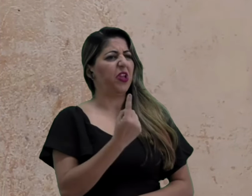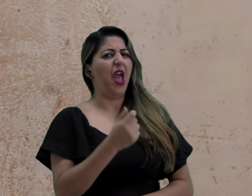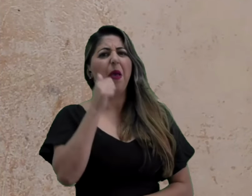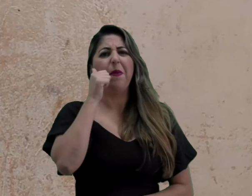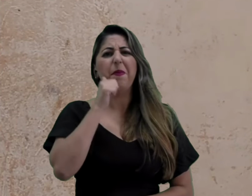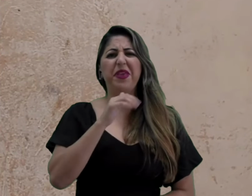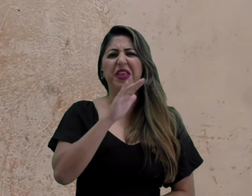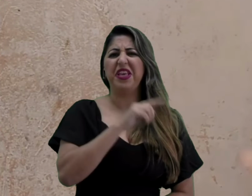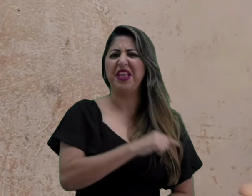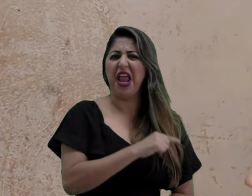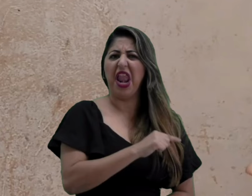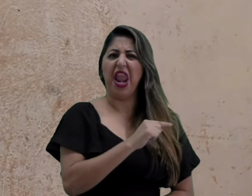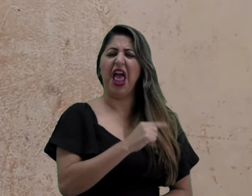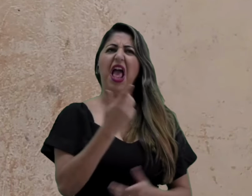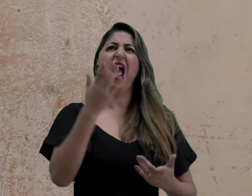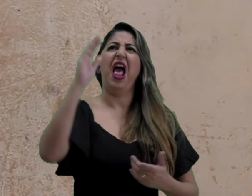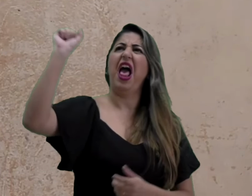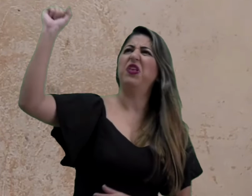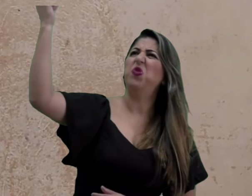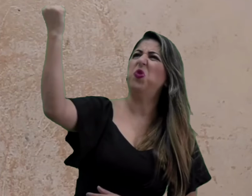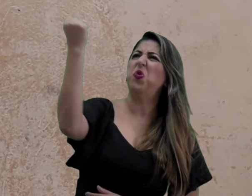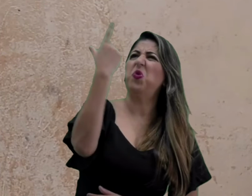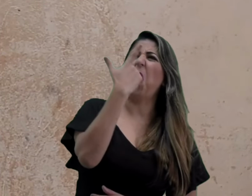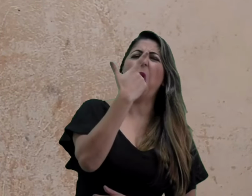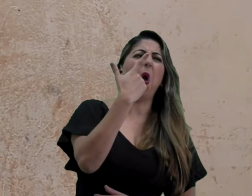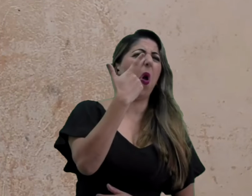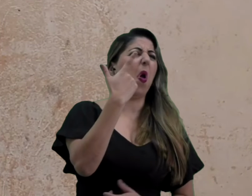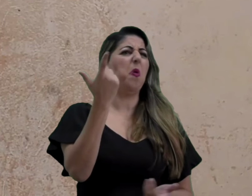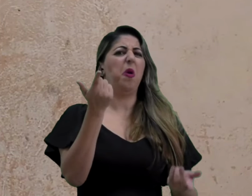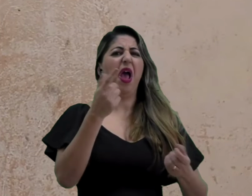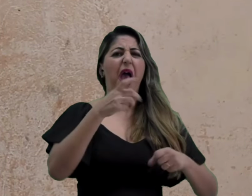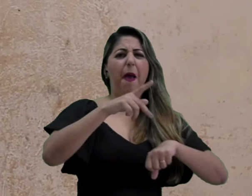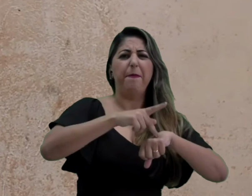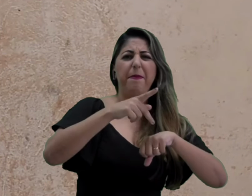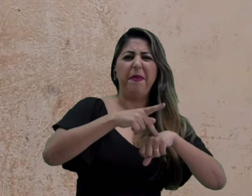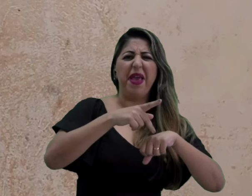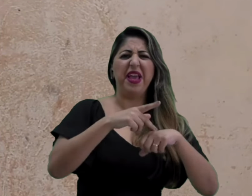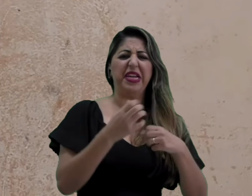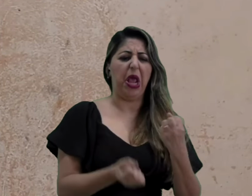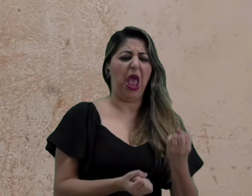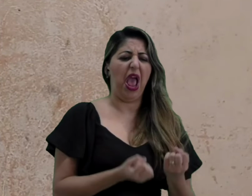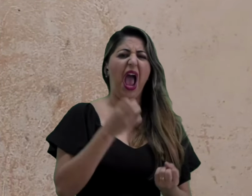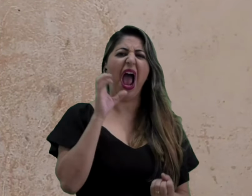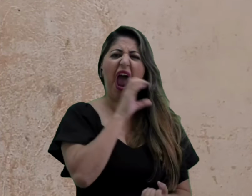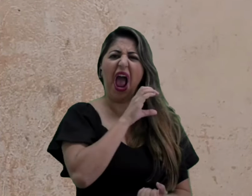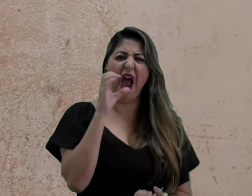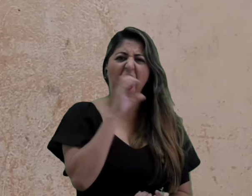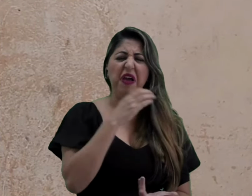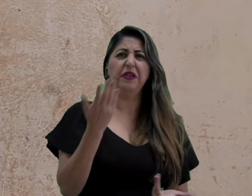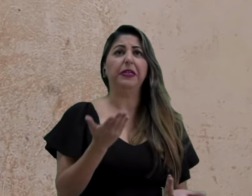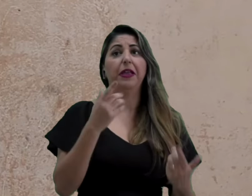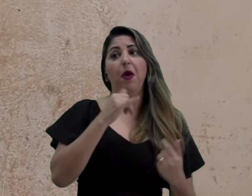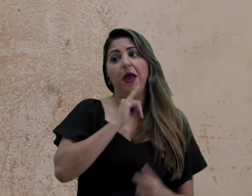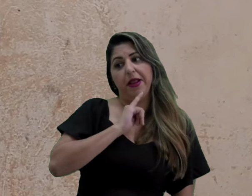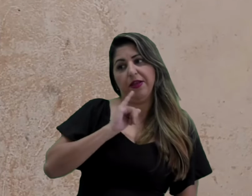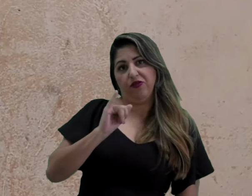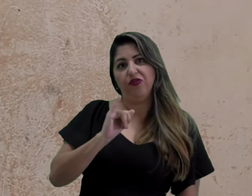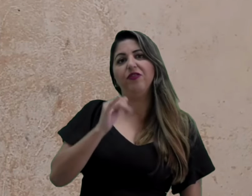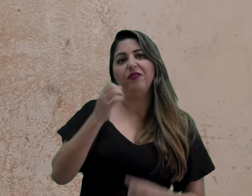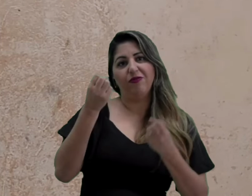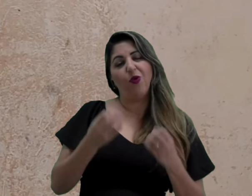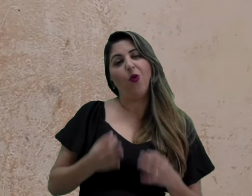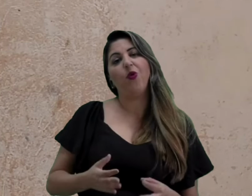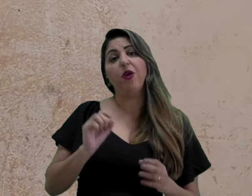tarde toda, debaixo daquele sol, a pedra pegando fogo. Ela esclareceu com a voz embargada pelo medo da